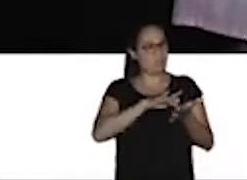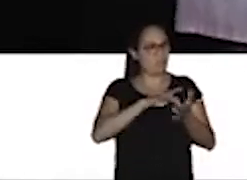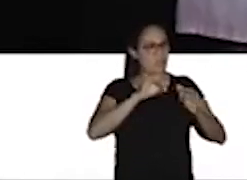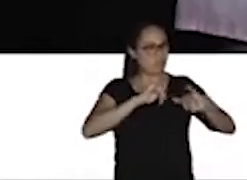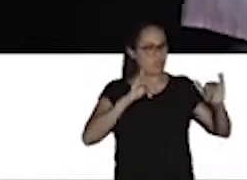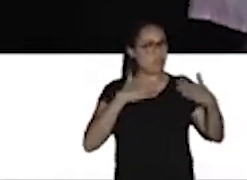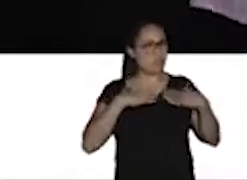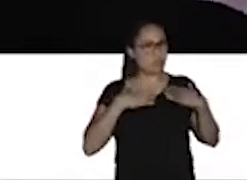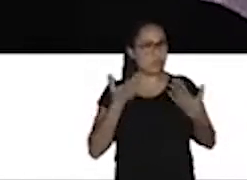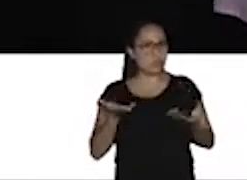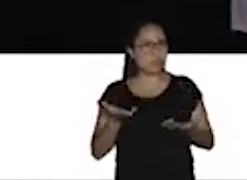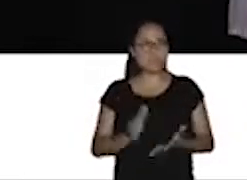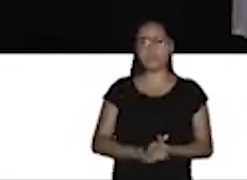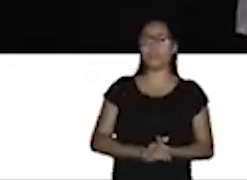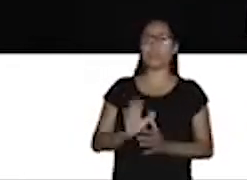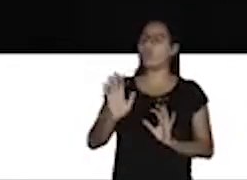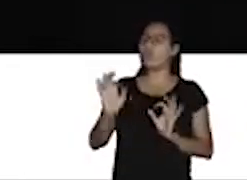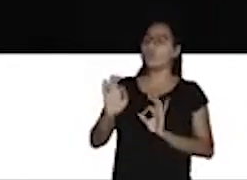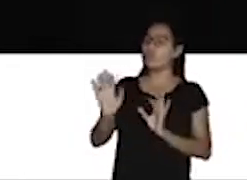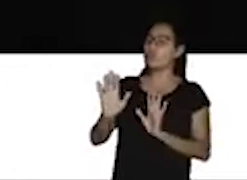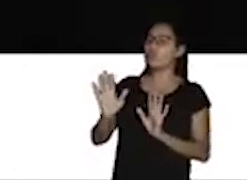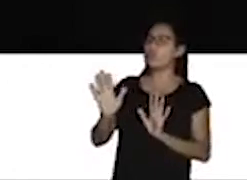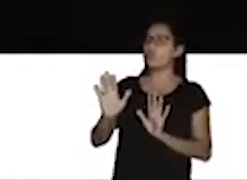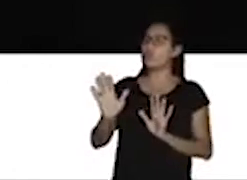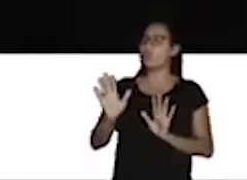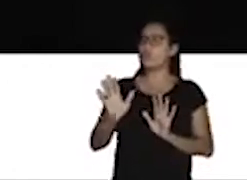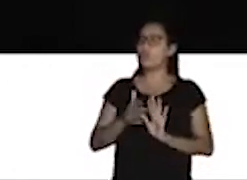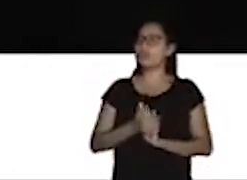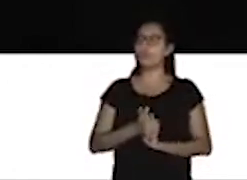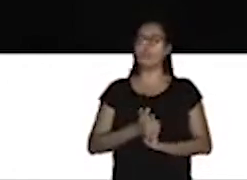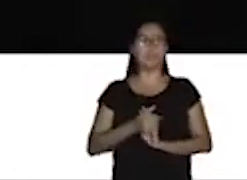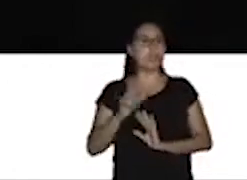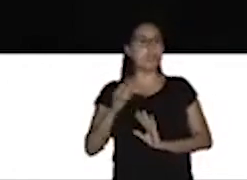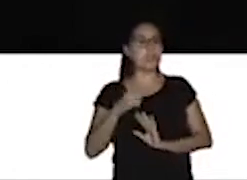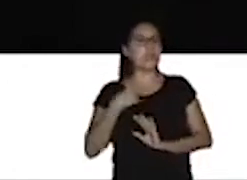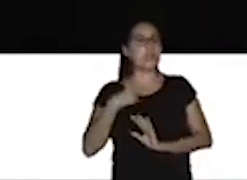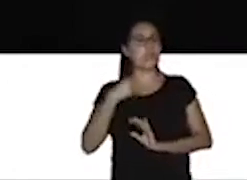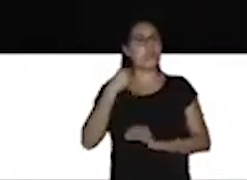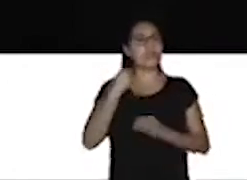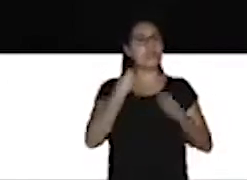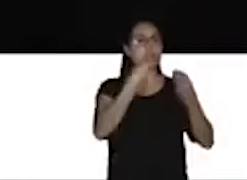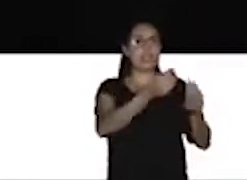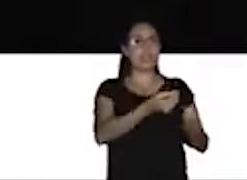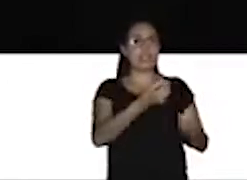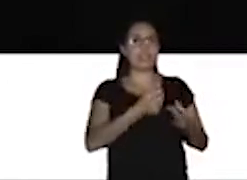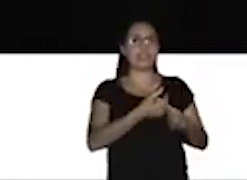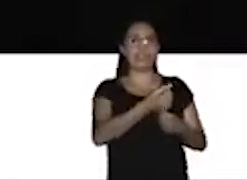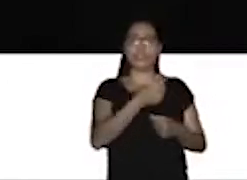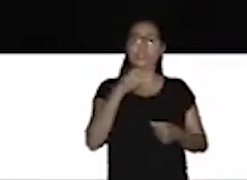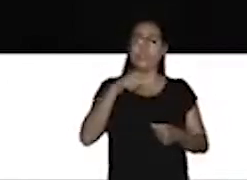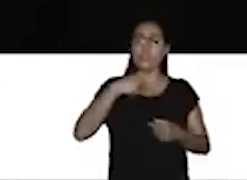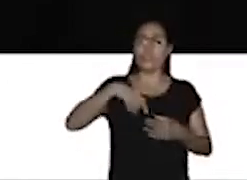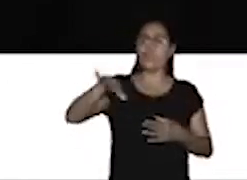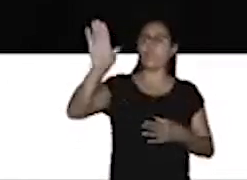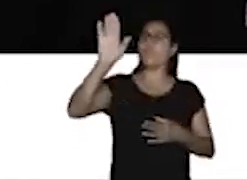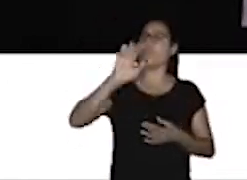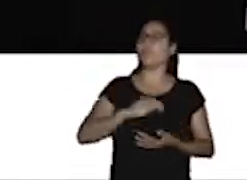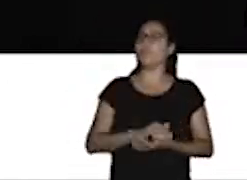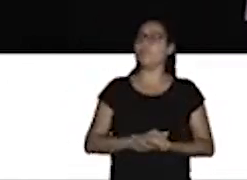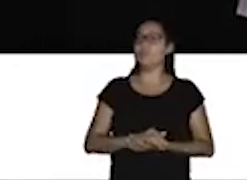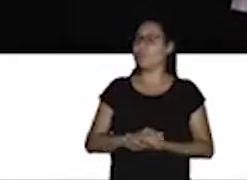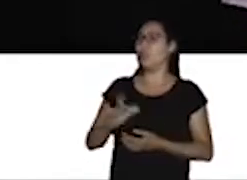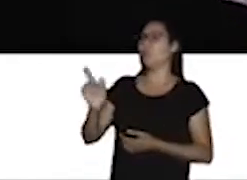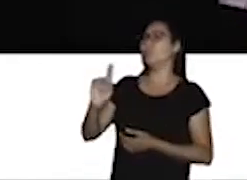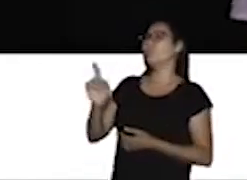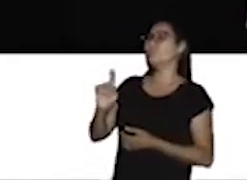news, que isso, seu vai patrão? Vai pegar essas 300 onças aqui vai buscar meu gado. Não, mas que isso, seu patrão, eu não posso nem